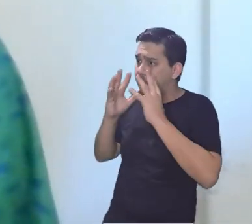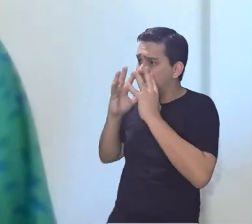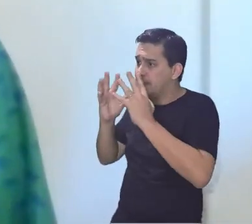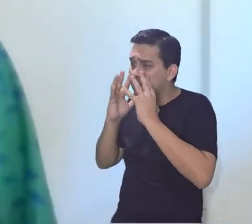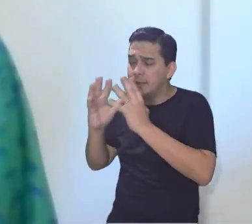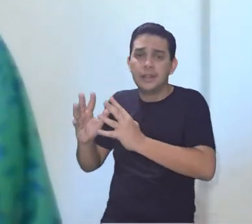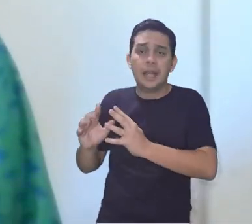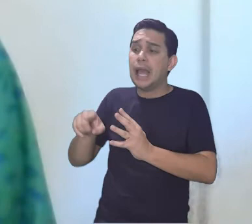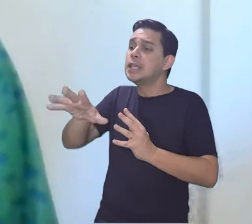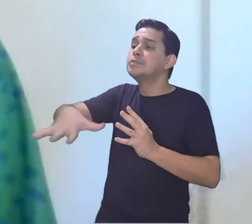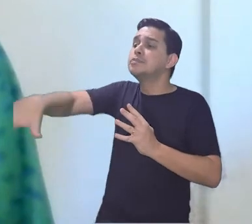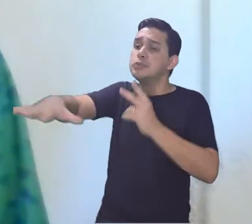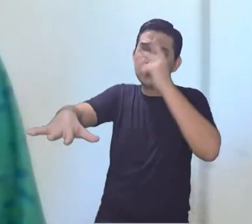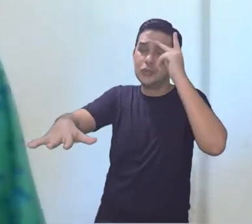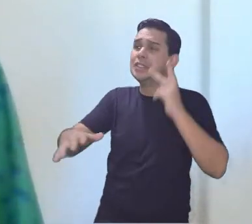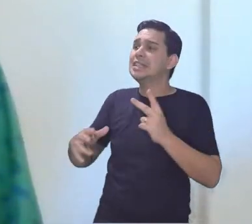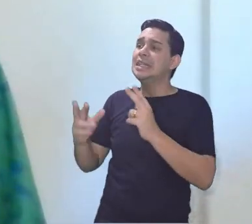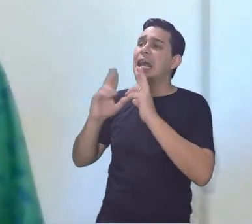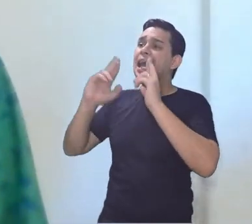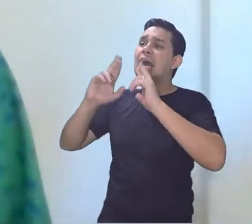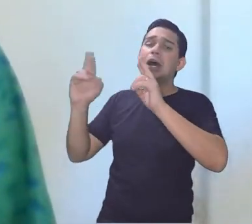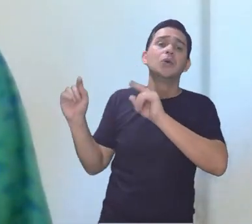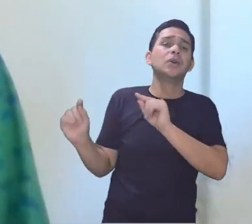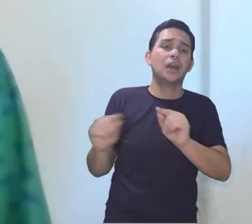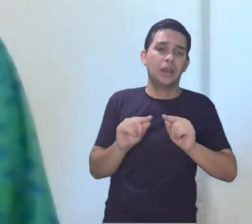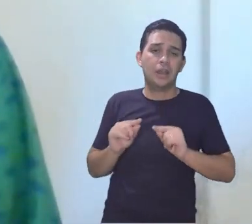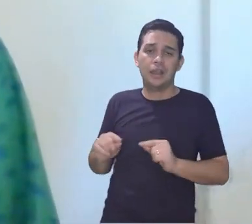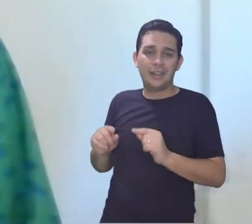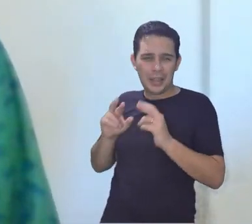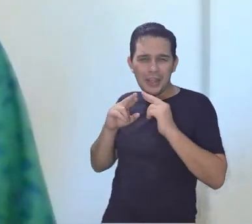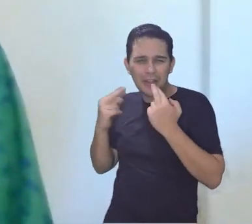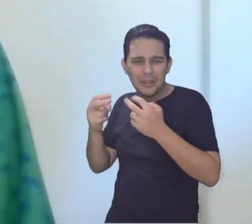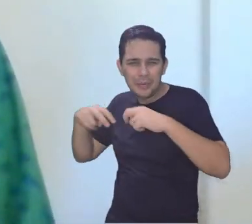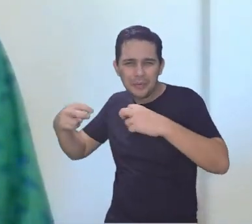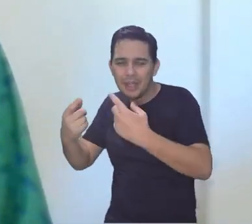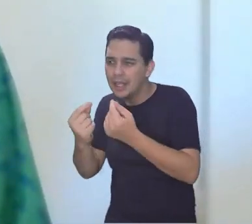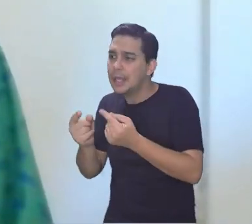nossas visitas, era uma reclamação